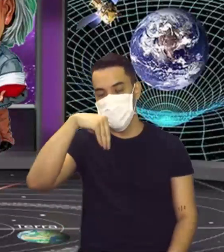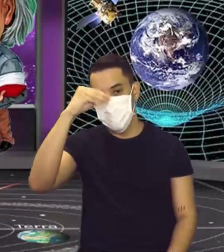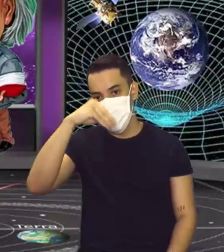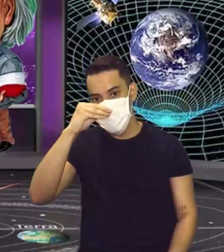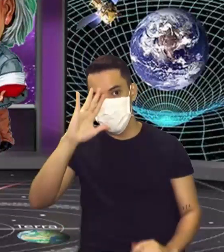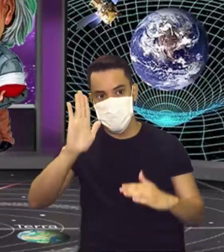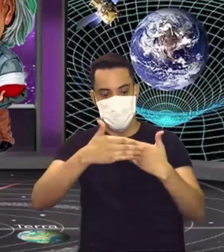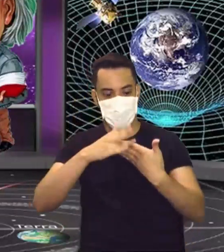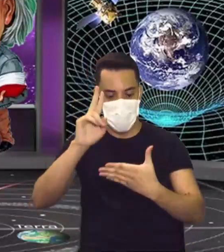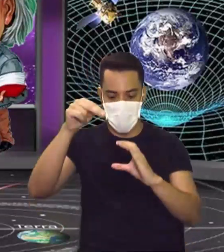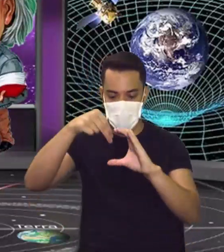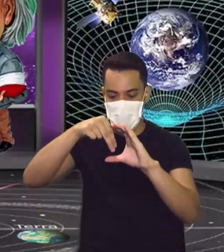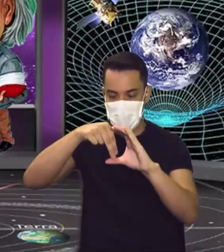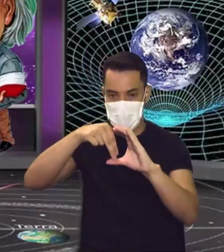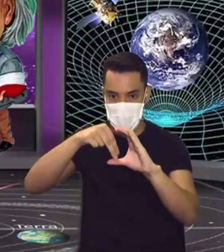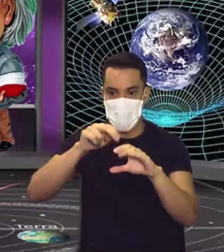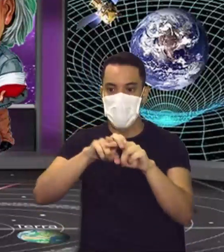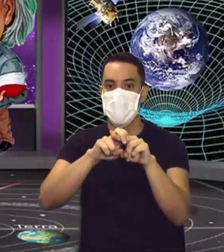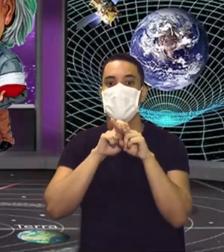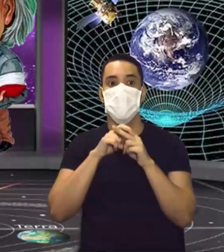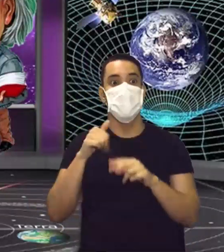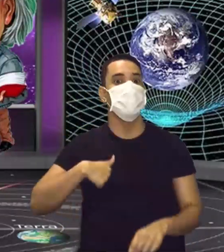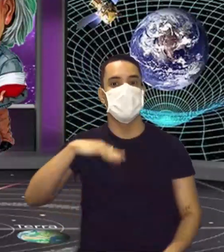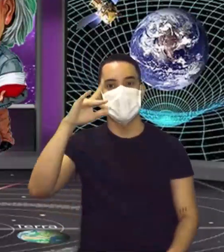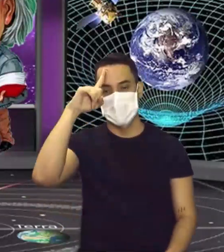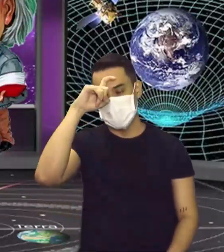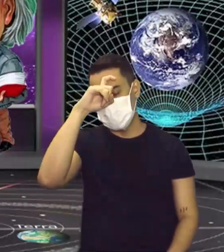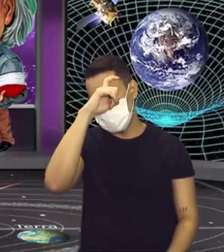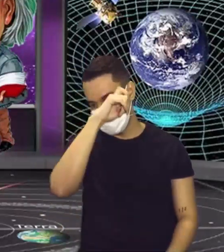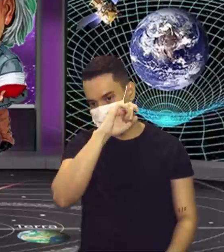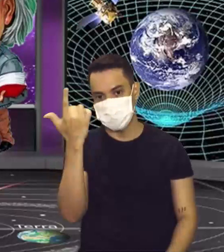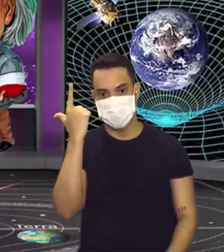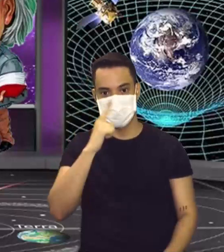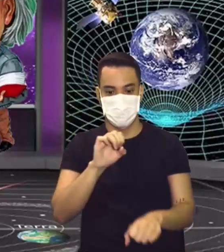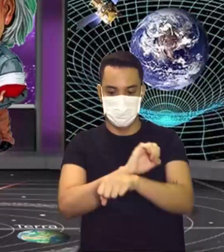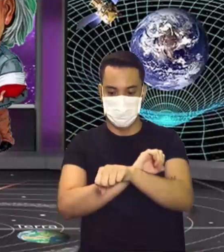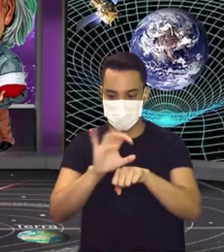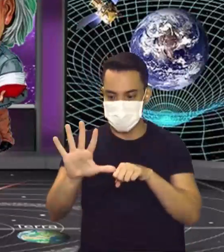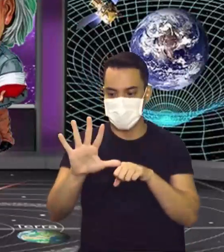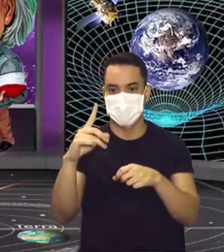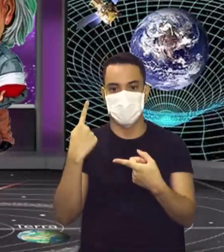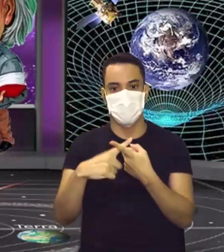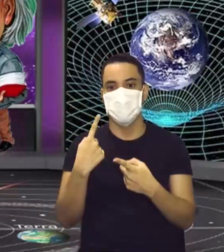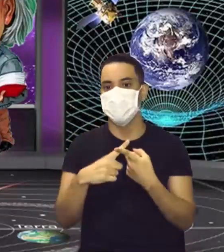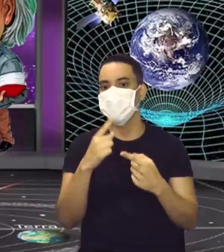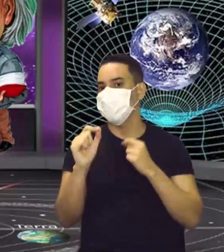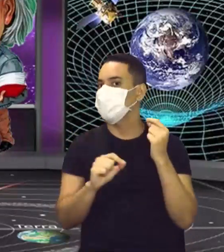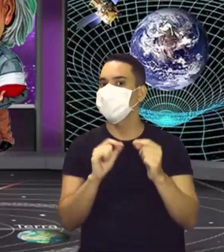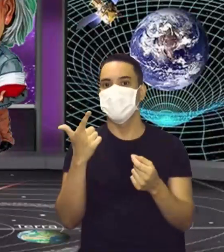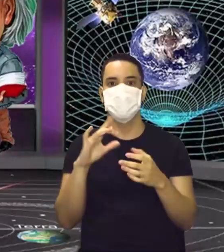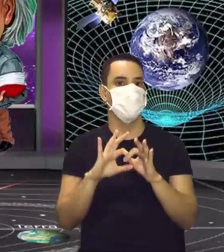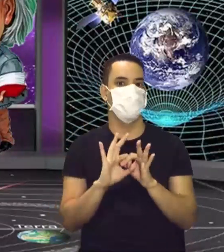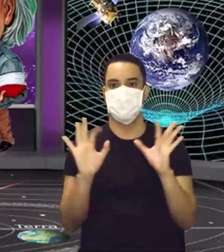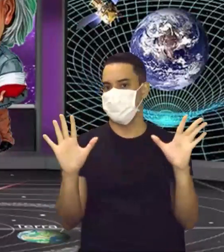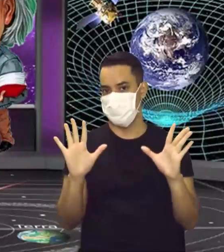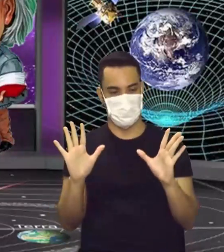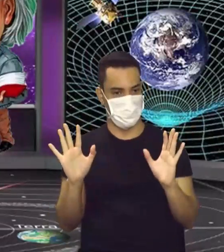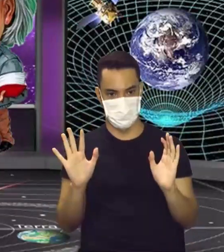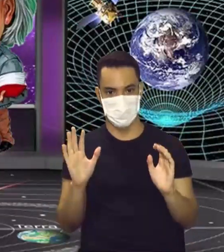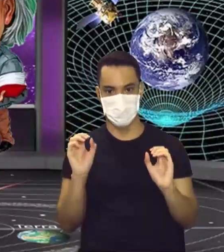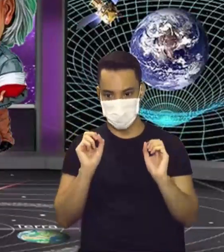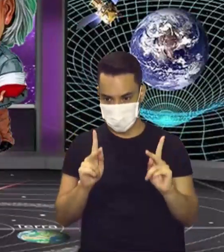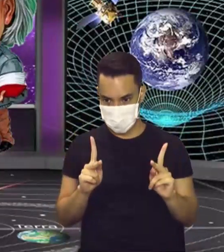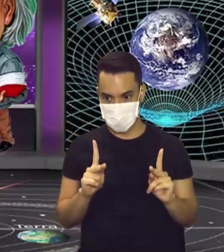ao núcleo, ok? Então fica mais difícil de trabalhar com esses elétrons porque eles não são tão livres assim.